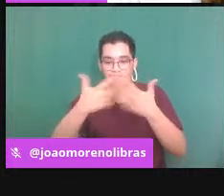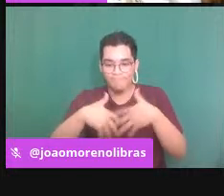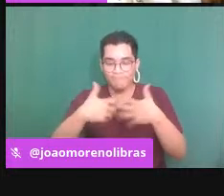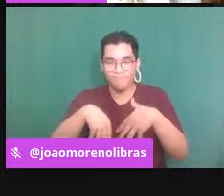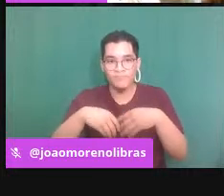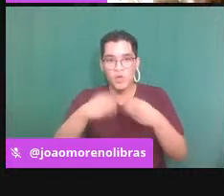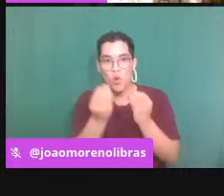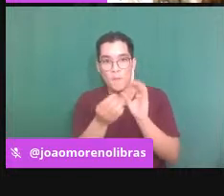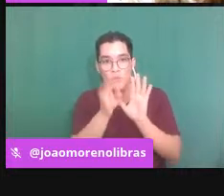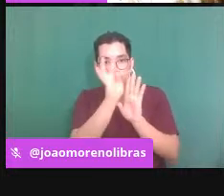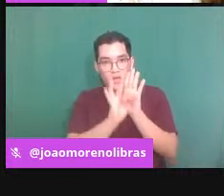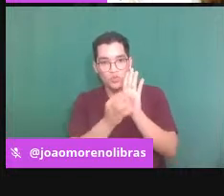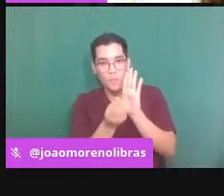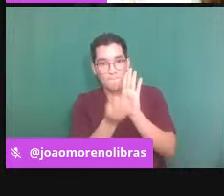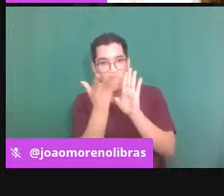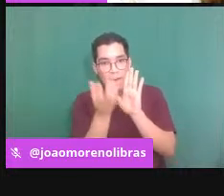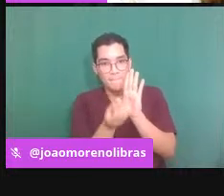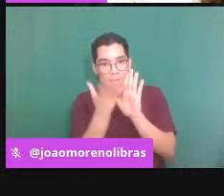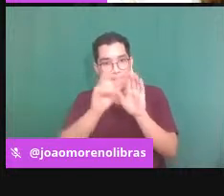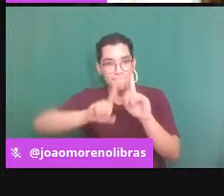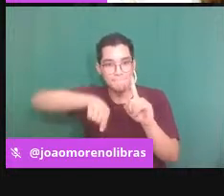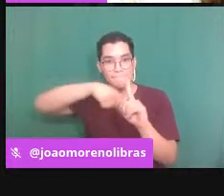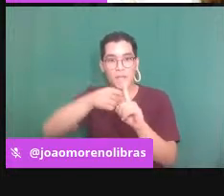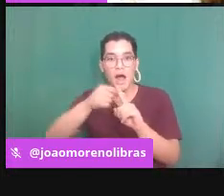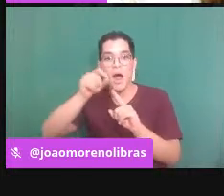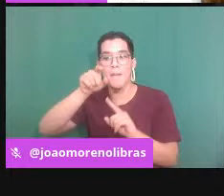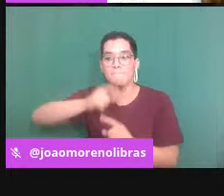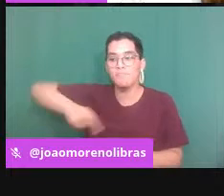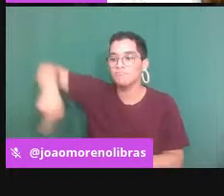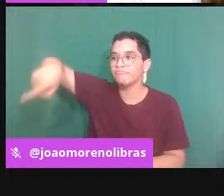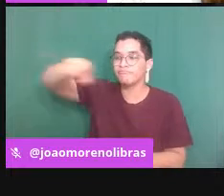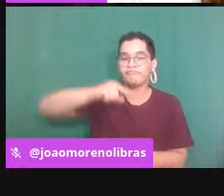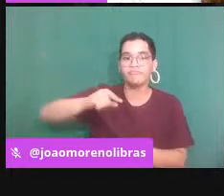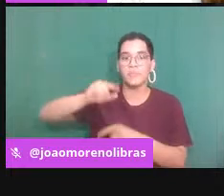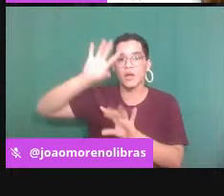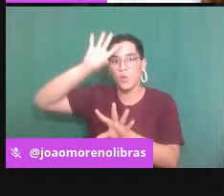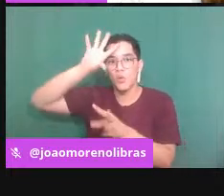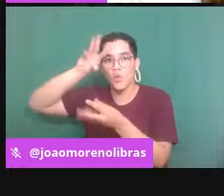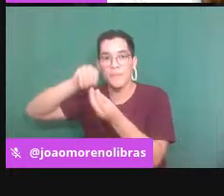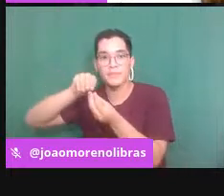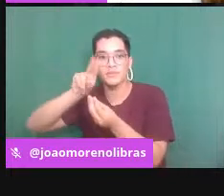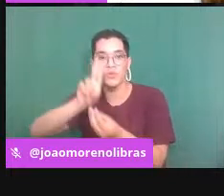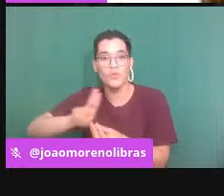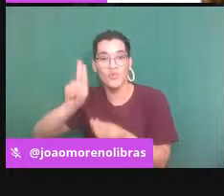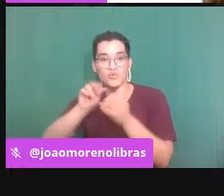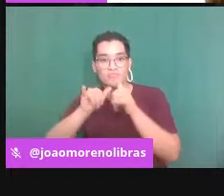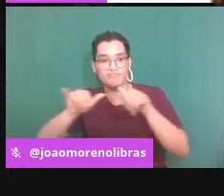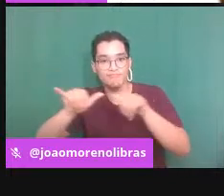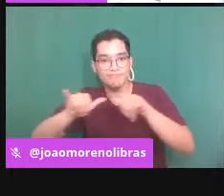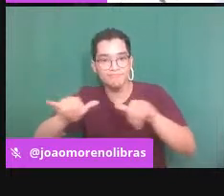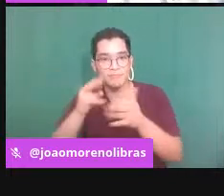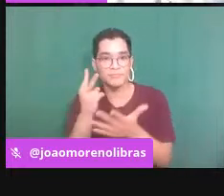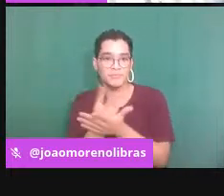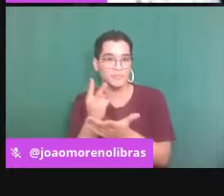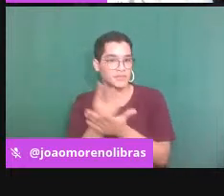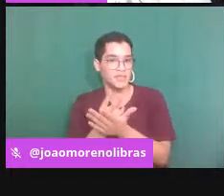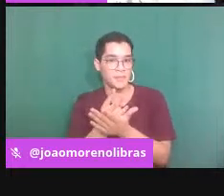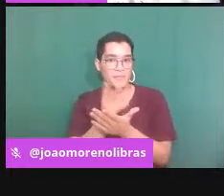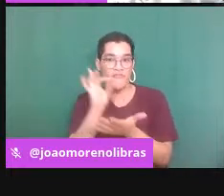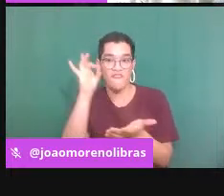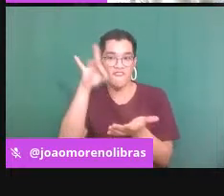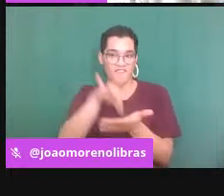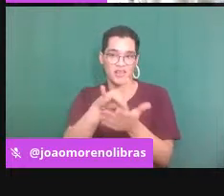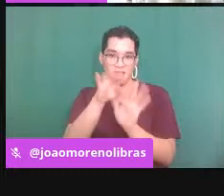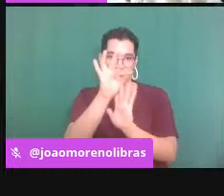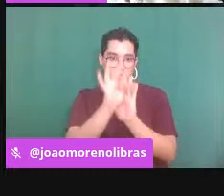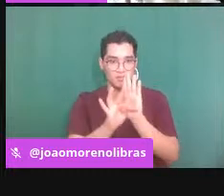produção e a compreensão do sentido em uso, como diz o Adam, em textos concretos. Então, é aquilo que eu disse agora no início,